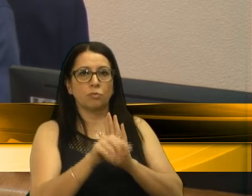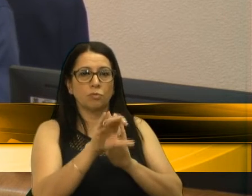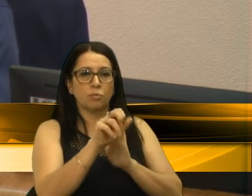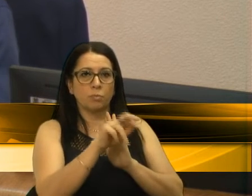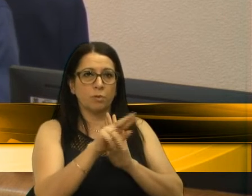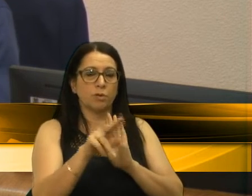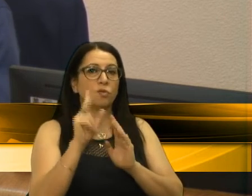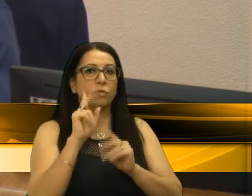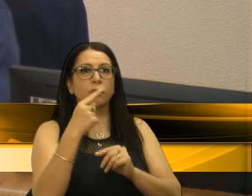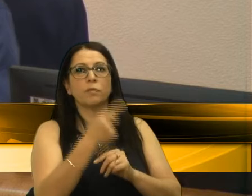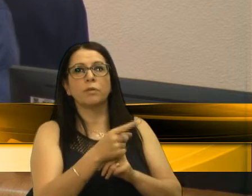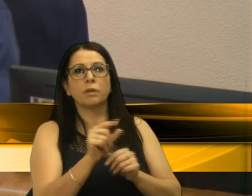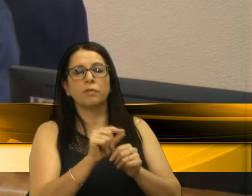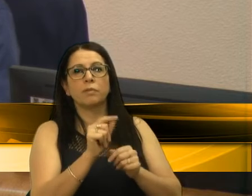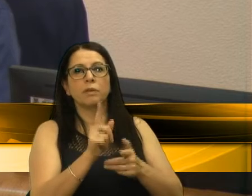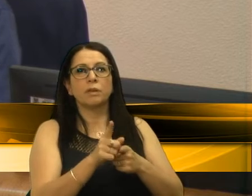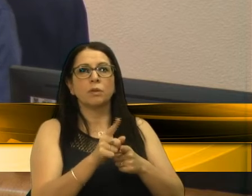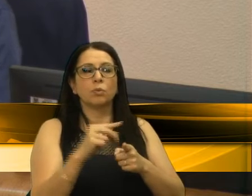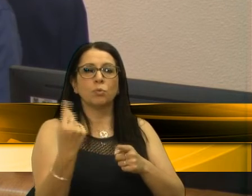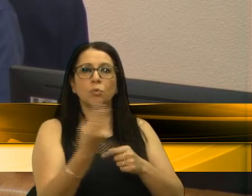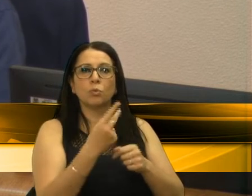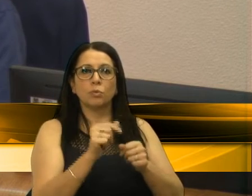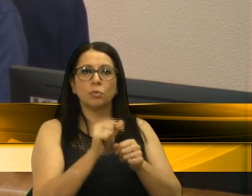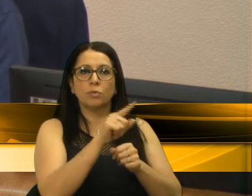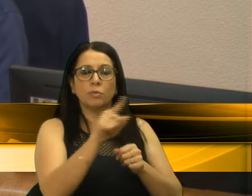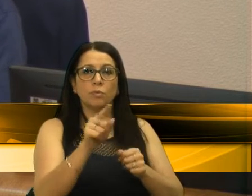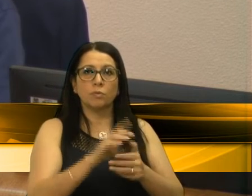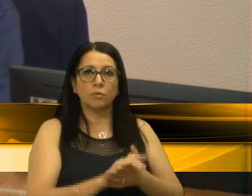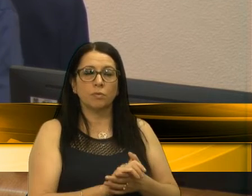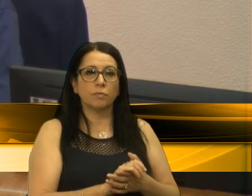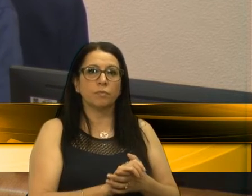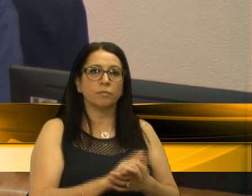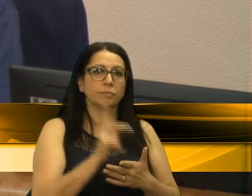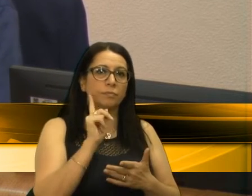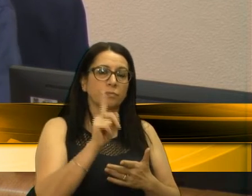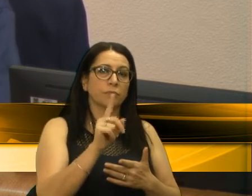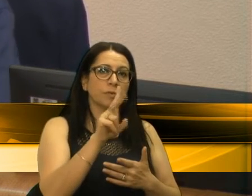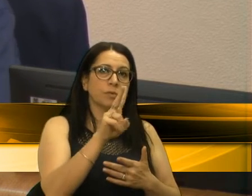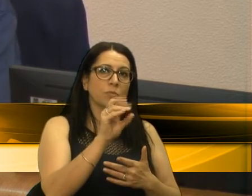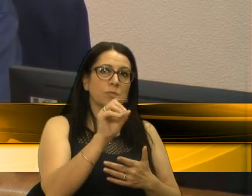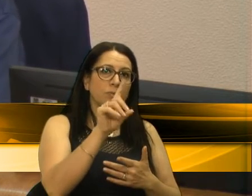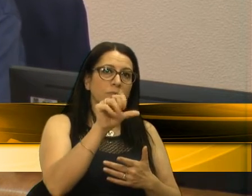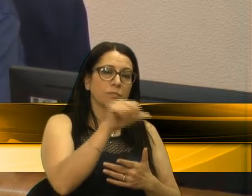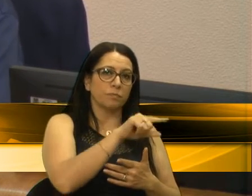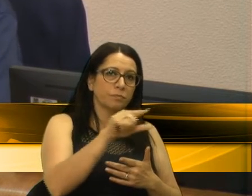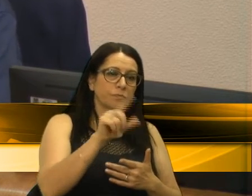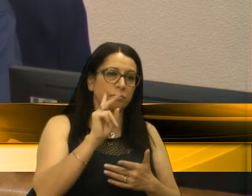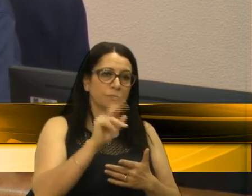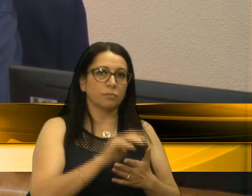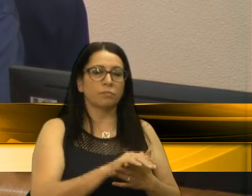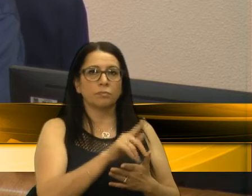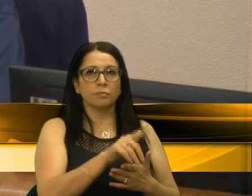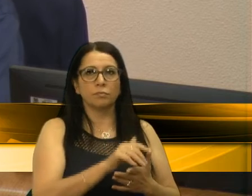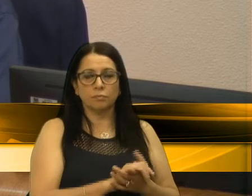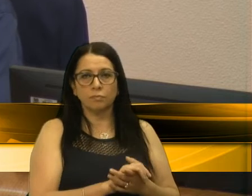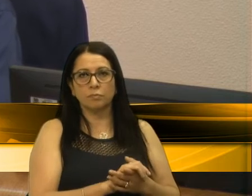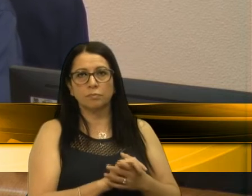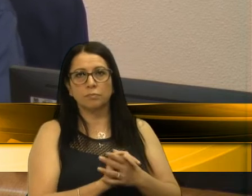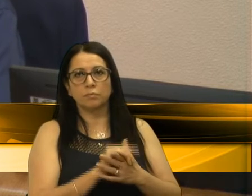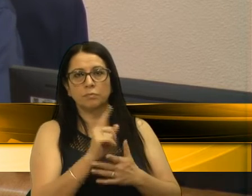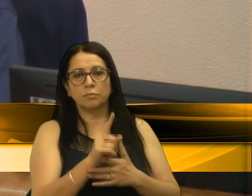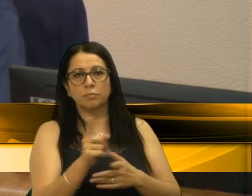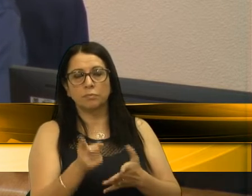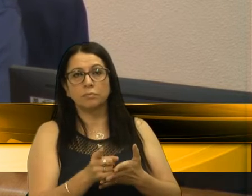seguiu o trâmite pelo protocolo normal, como os outros eventos neste ano de 2019. Doutora Cássia Kuhn, o indeferimento, se